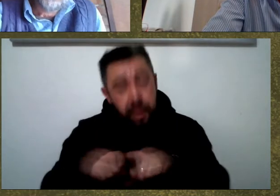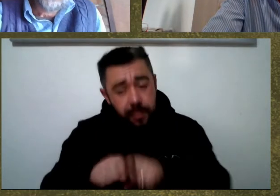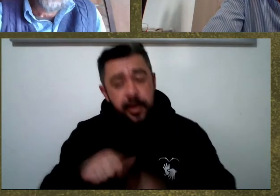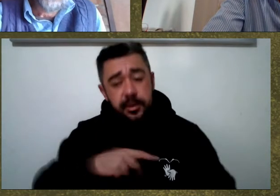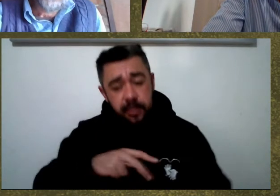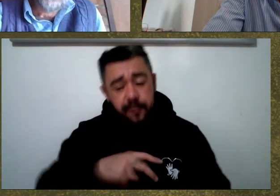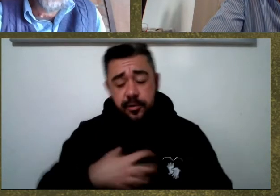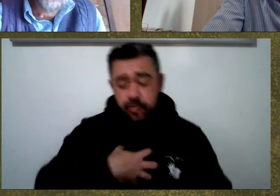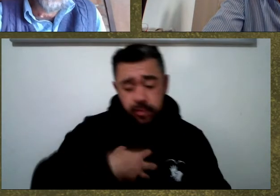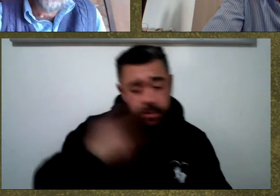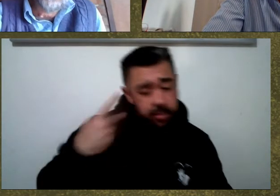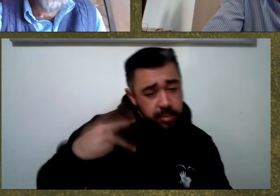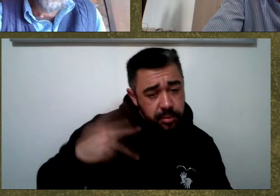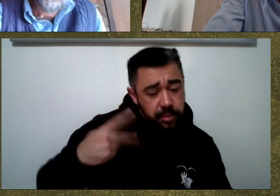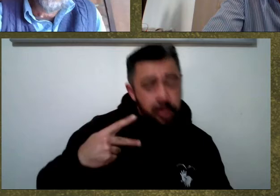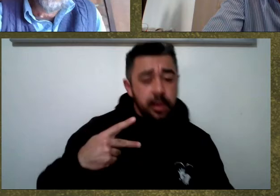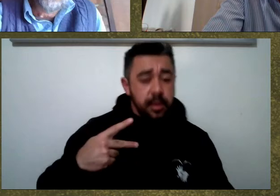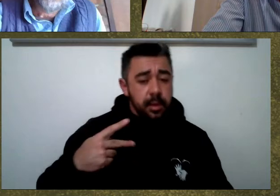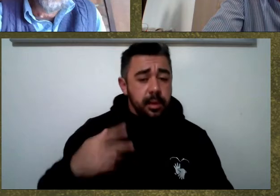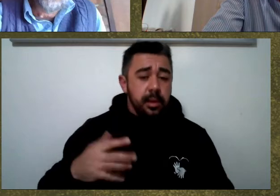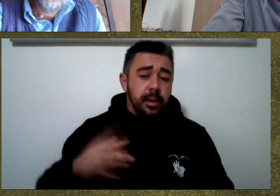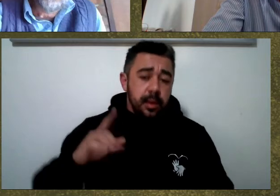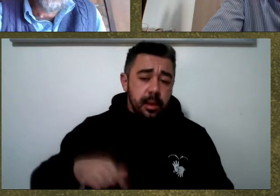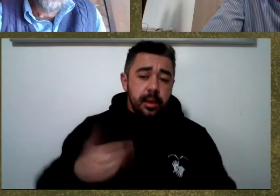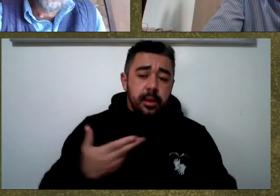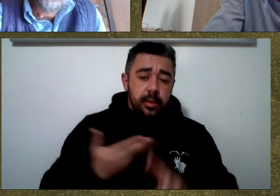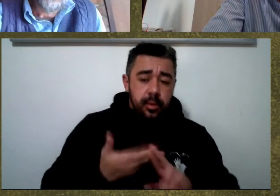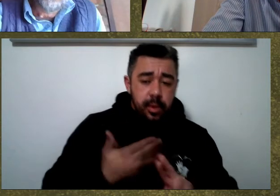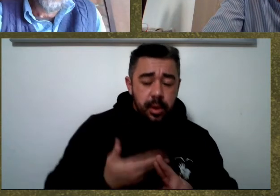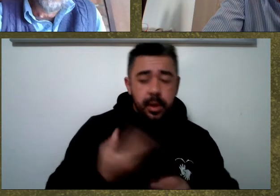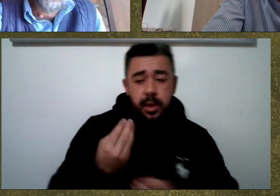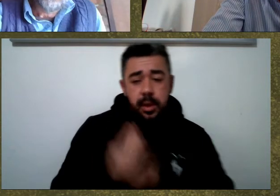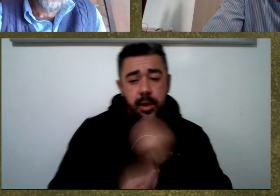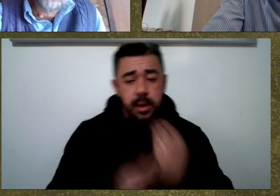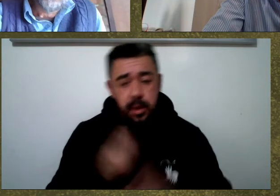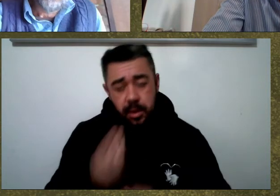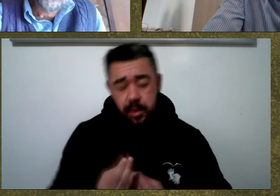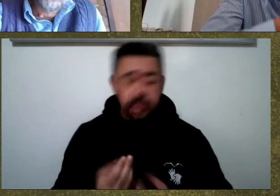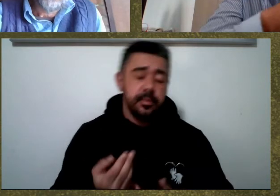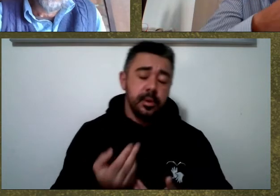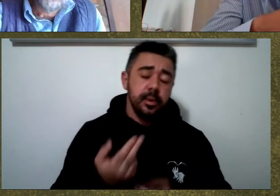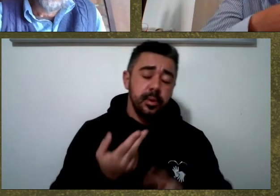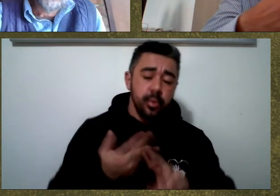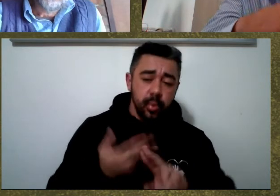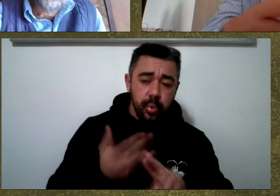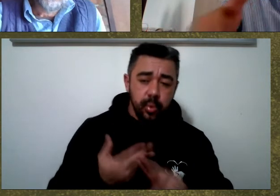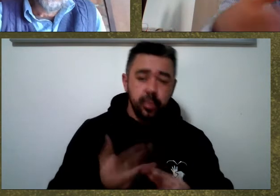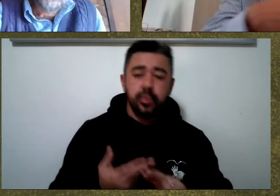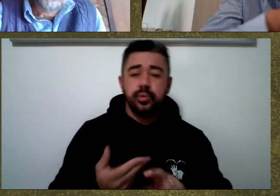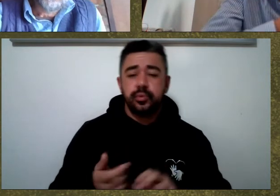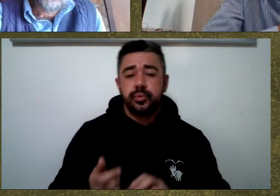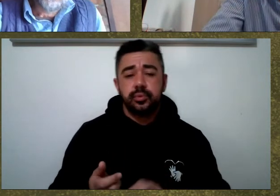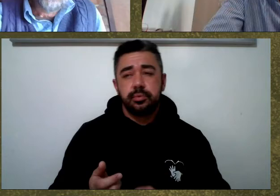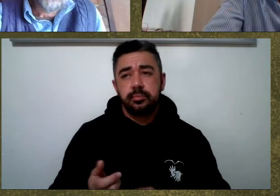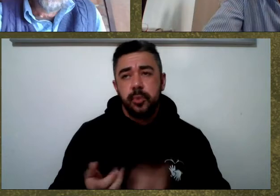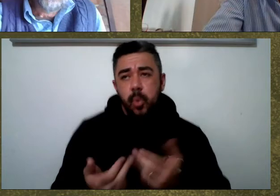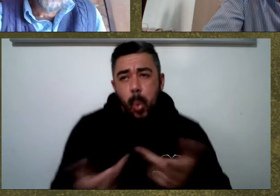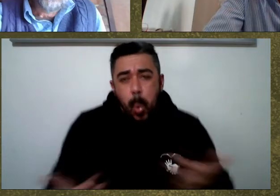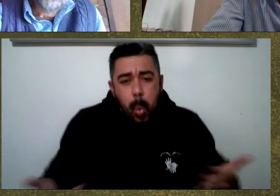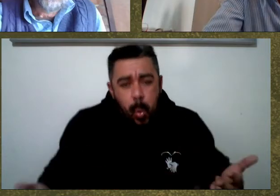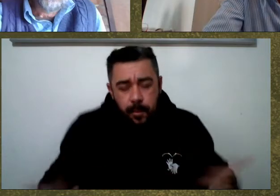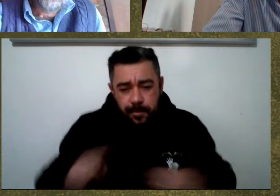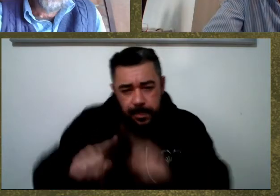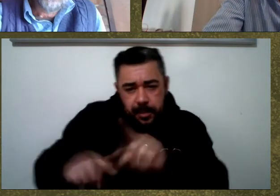diz respeito à utilização de substâncias ilícitas. Estamos a falar, ou